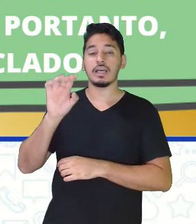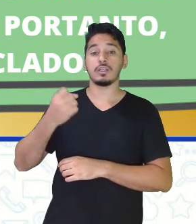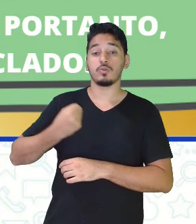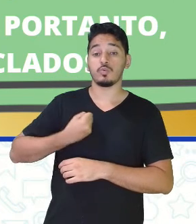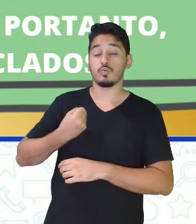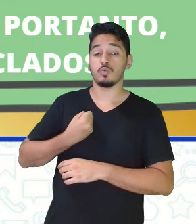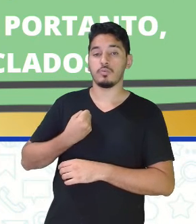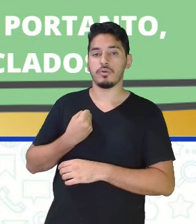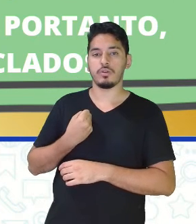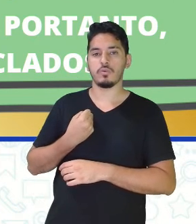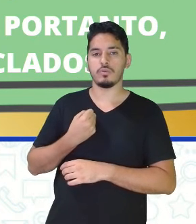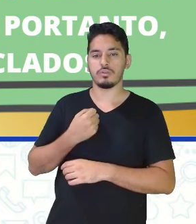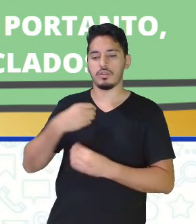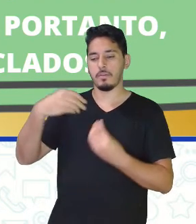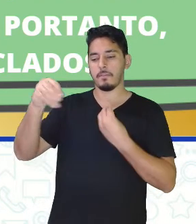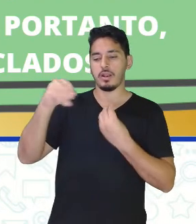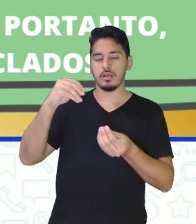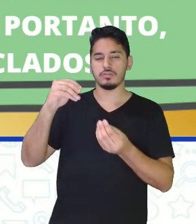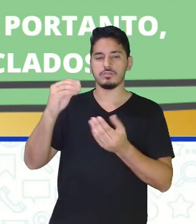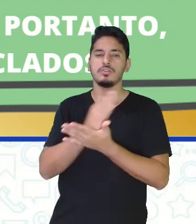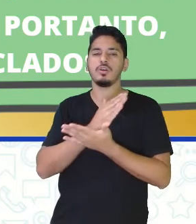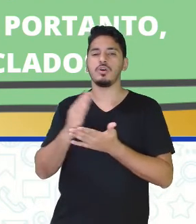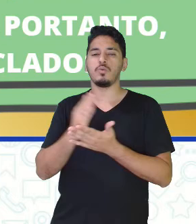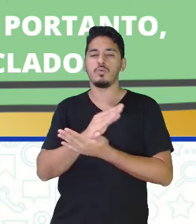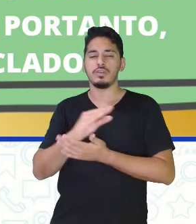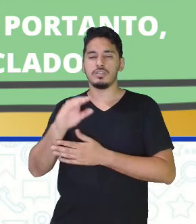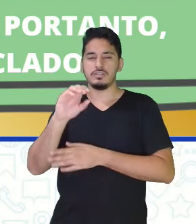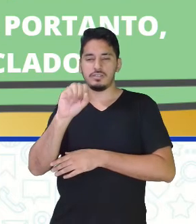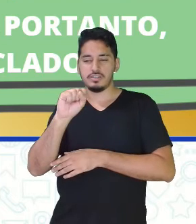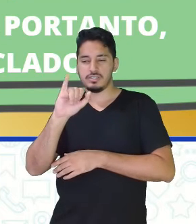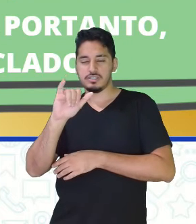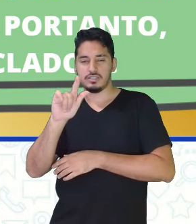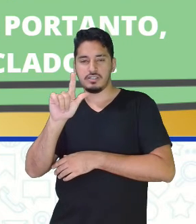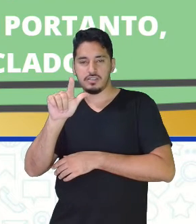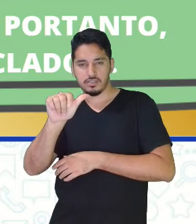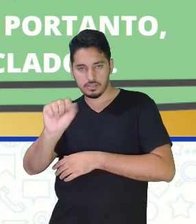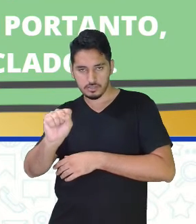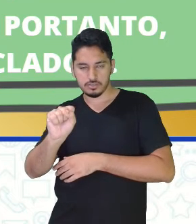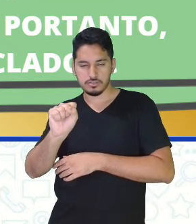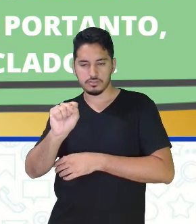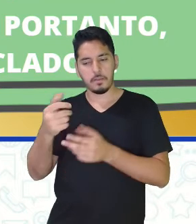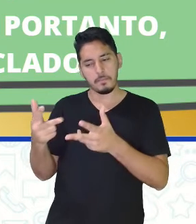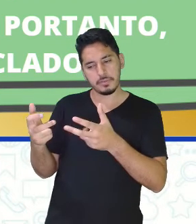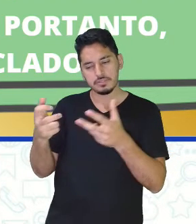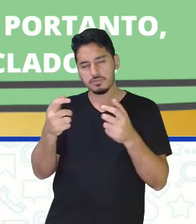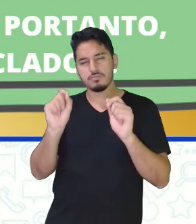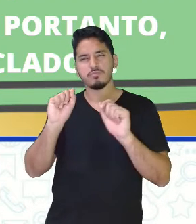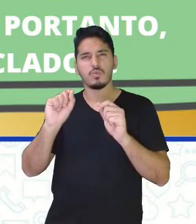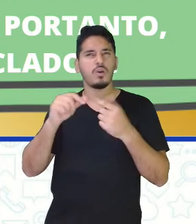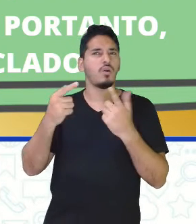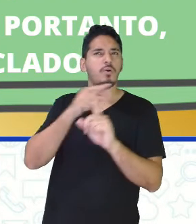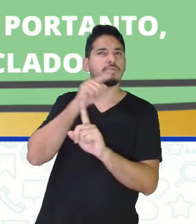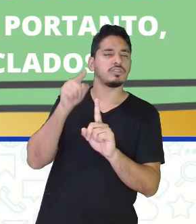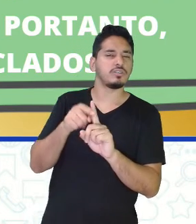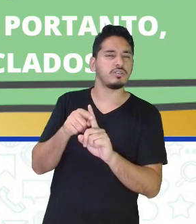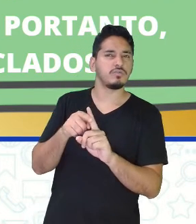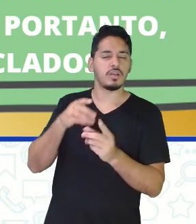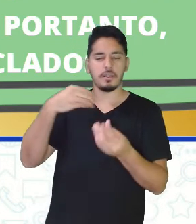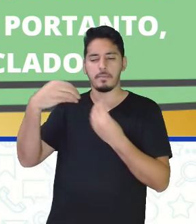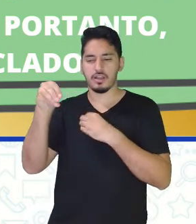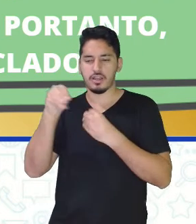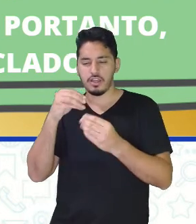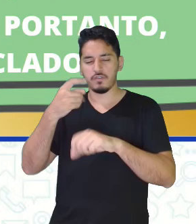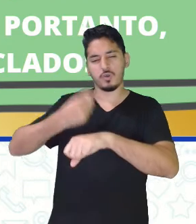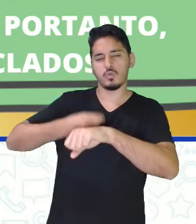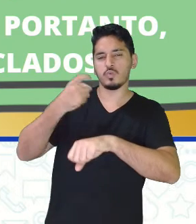número de plástico e também de algumas siglas identificam para que serve o plástico. Se ele é maleável, se